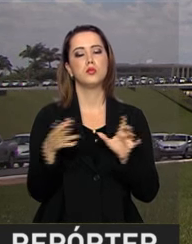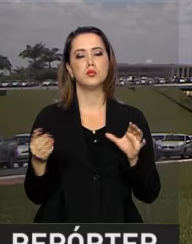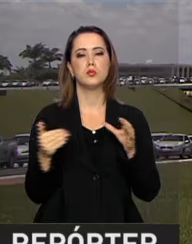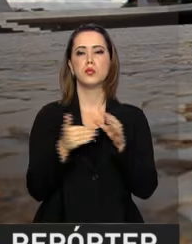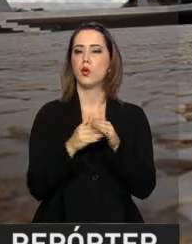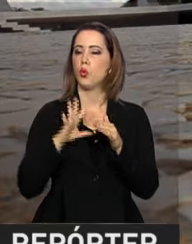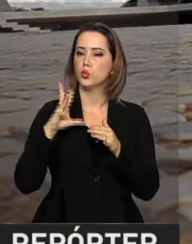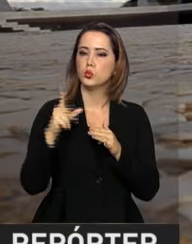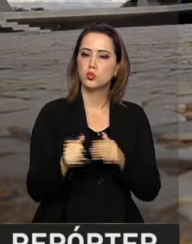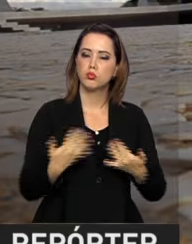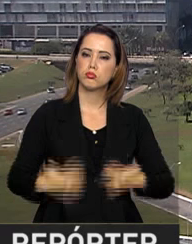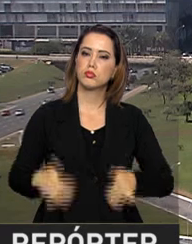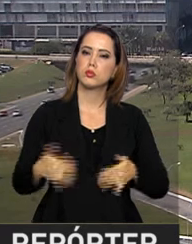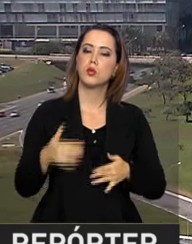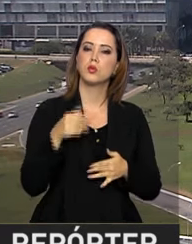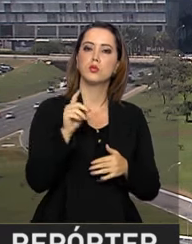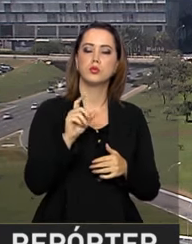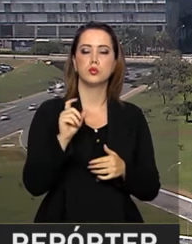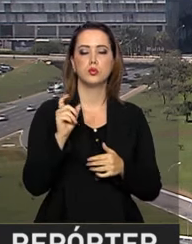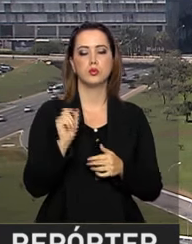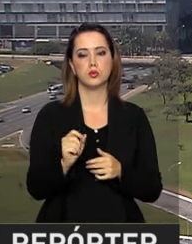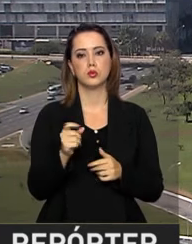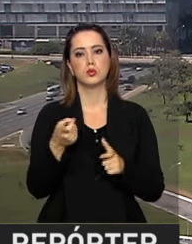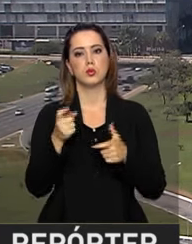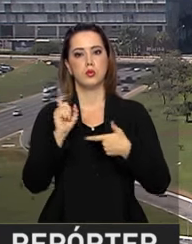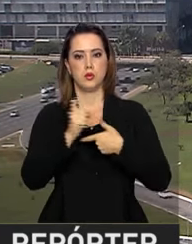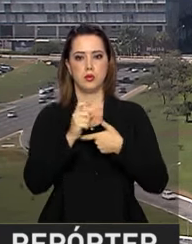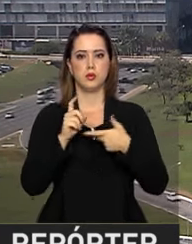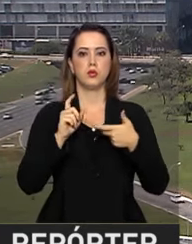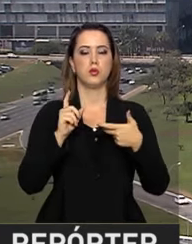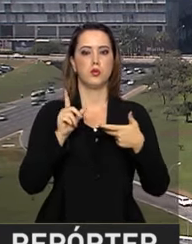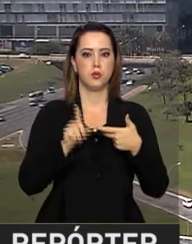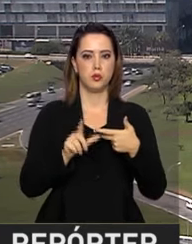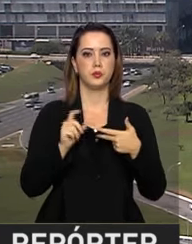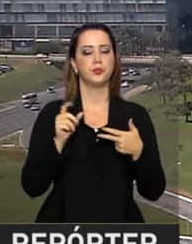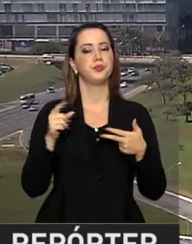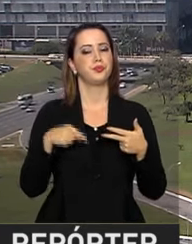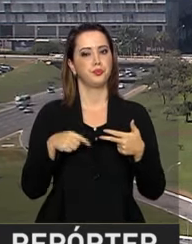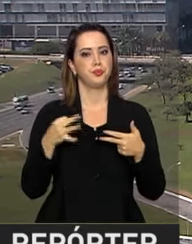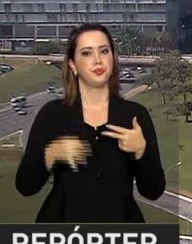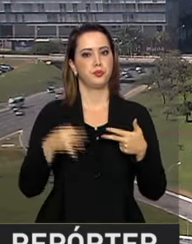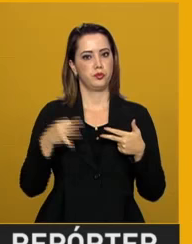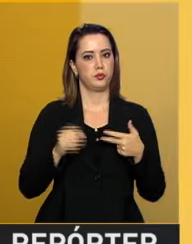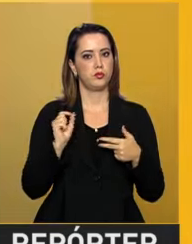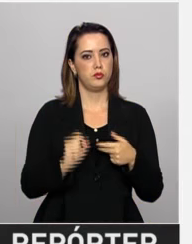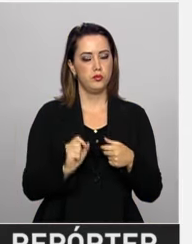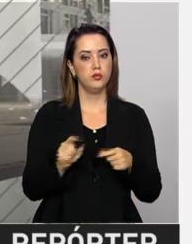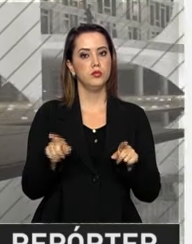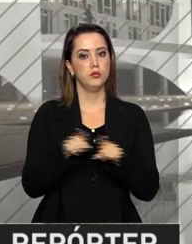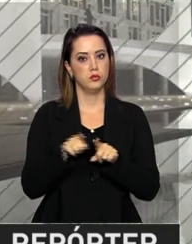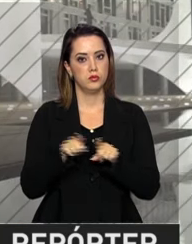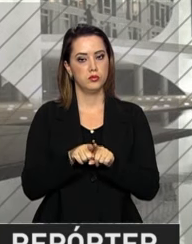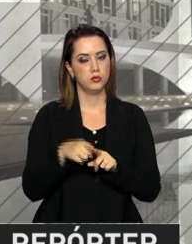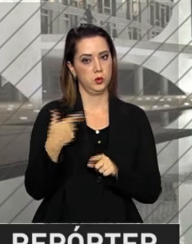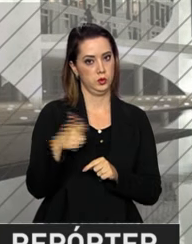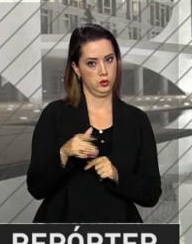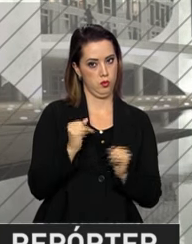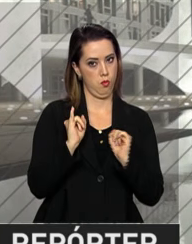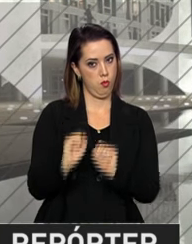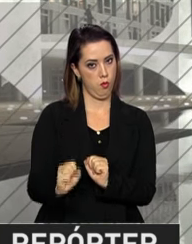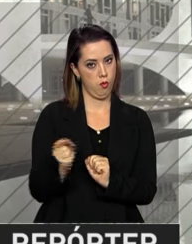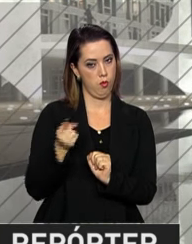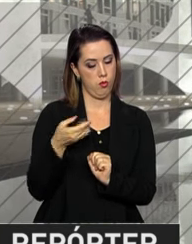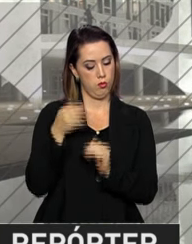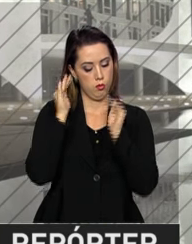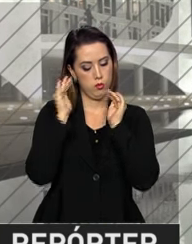poderes Legislativo e Judiciário, além do Ministério Público da União e Defensoria Pública da União. Se algum poder não obedecer à